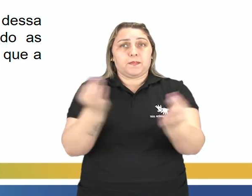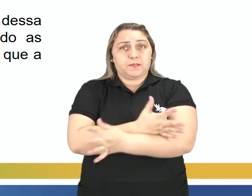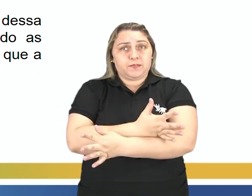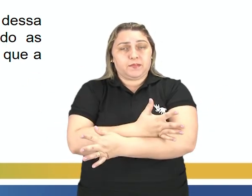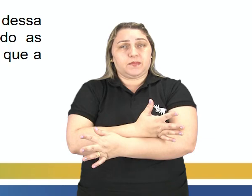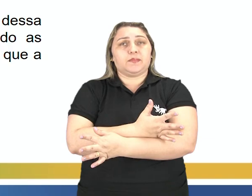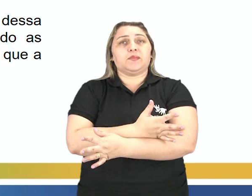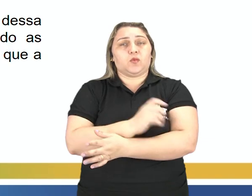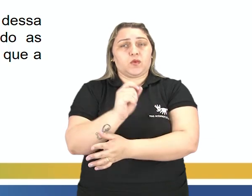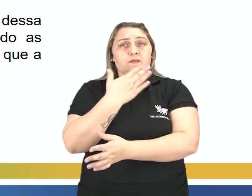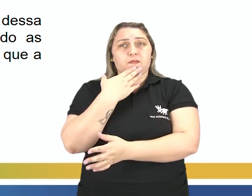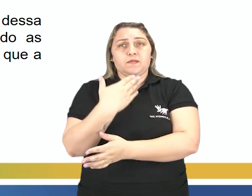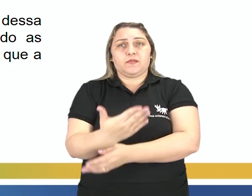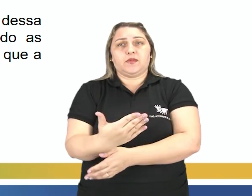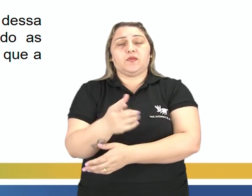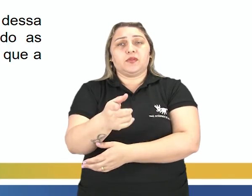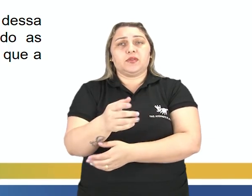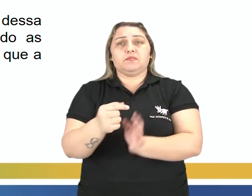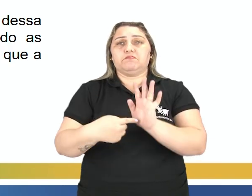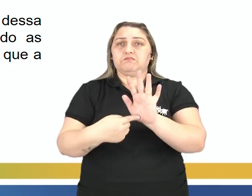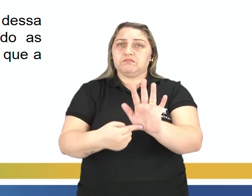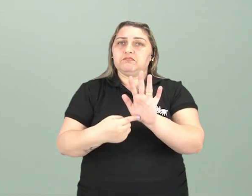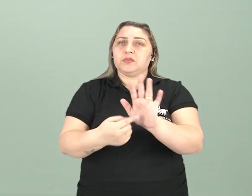né, quando você solucionar aí todos